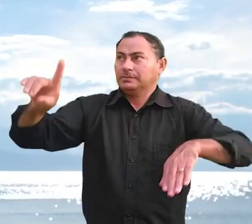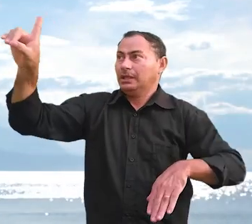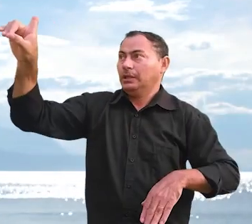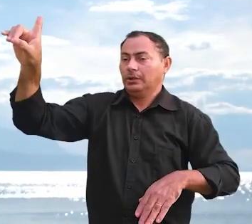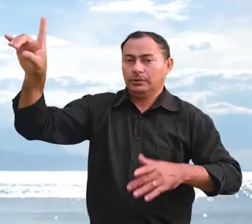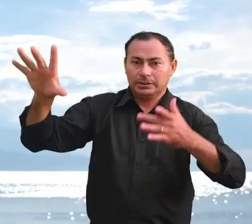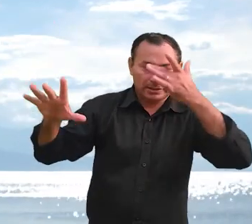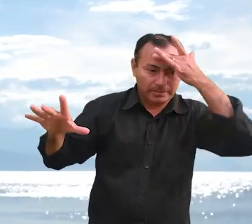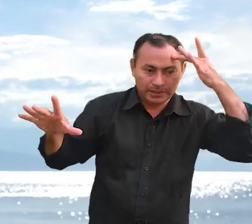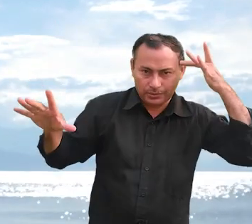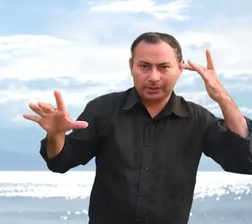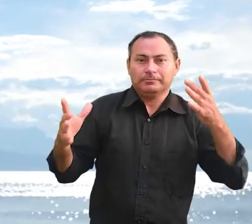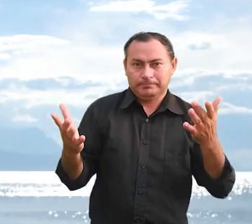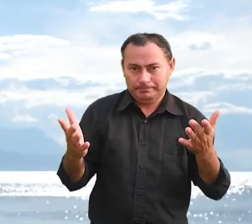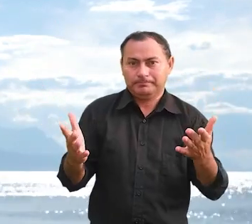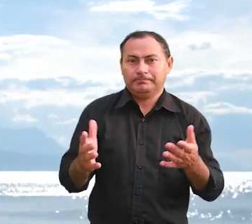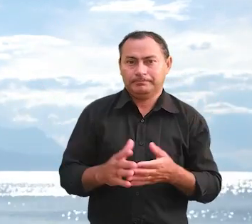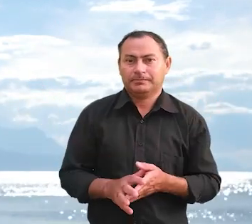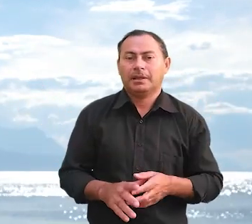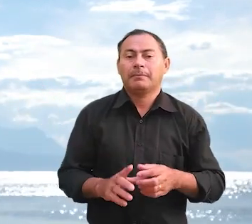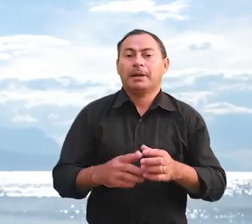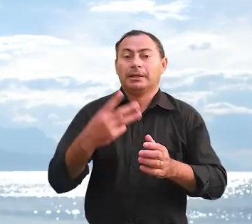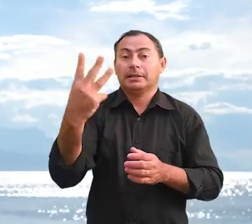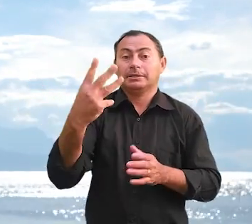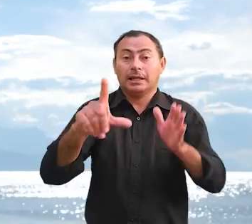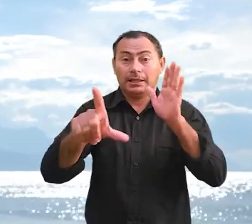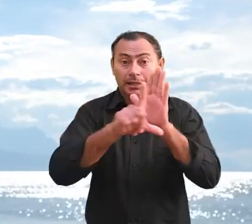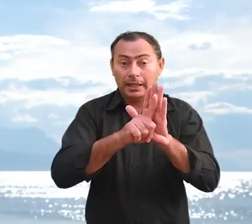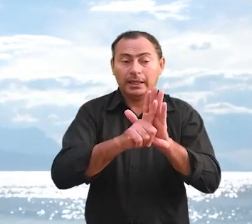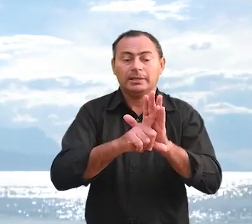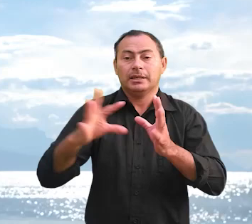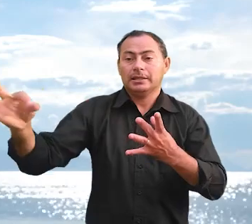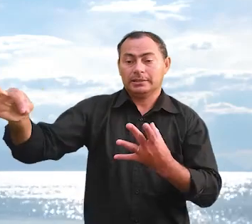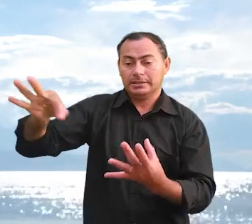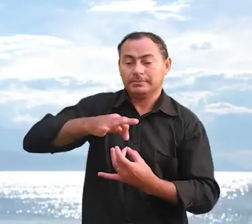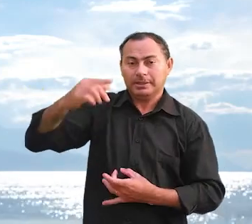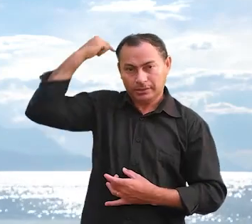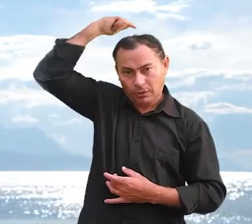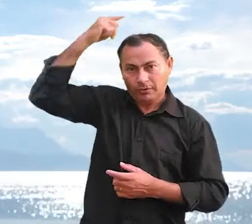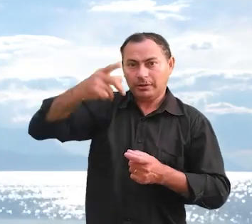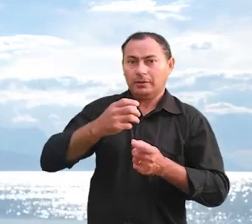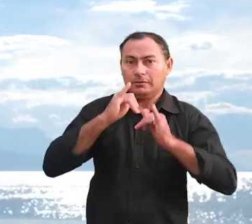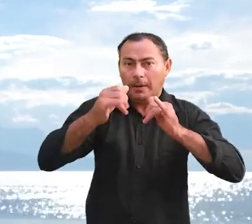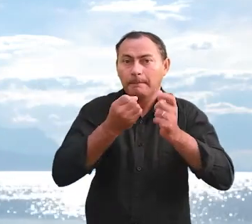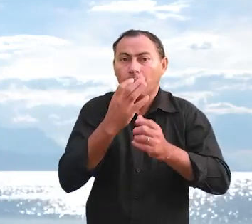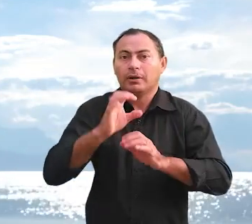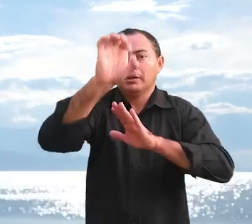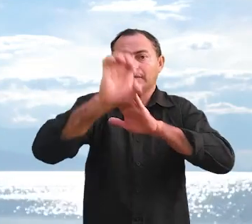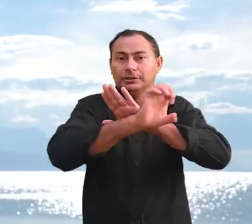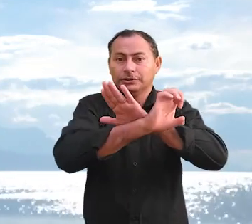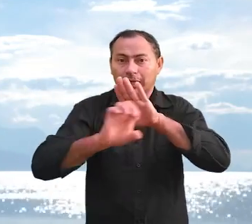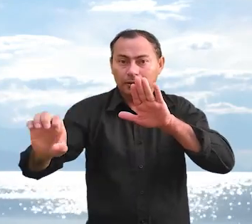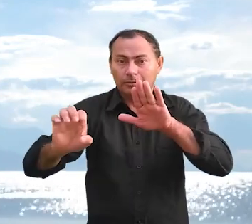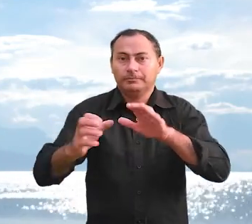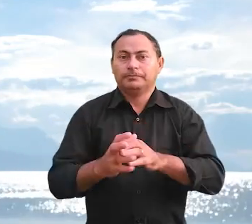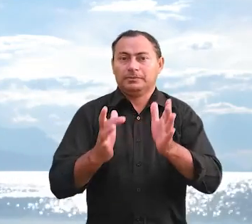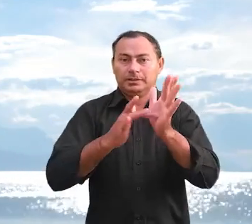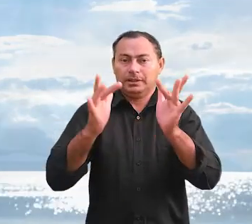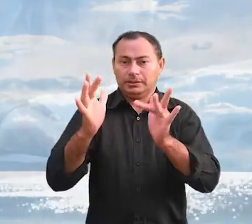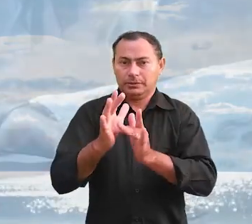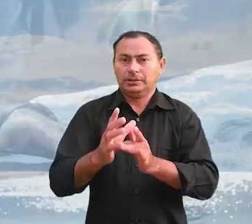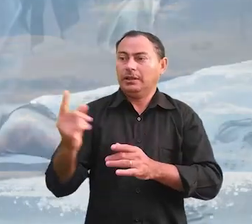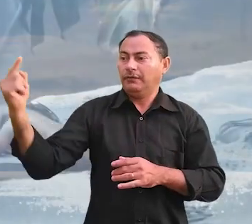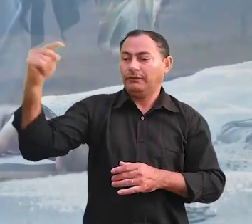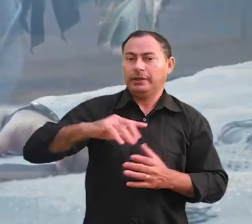separação entre Deus e ohomem mas a terceira lei espiritual é uma notícia boa é o evangelho a